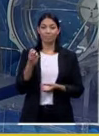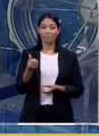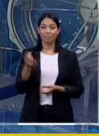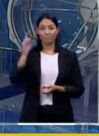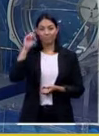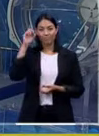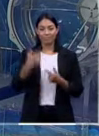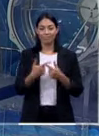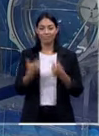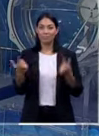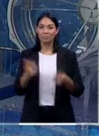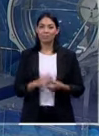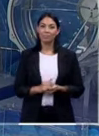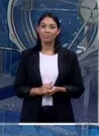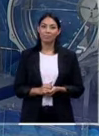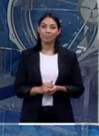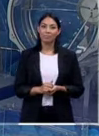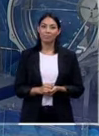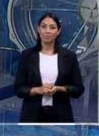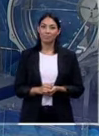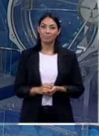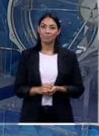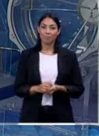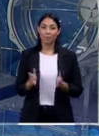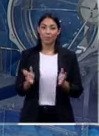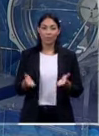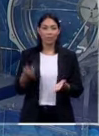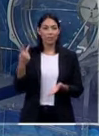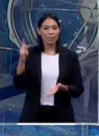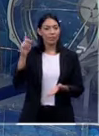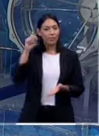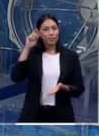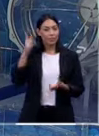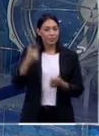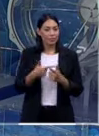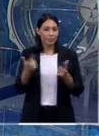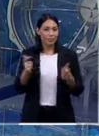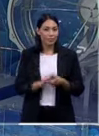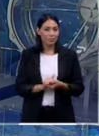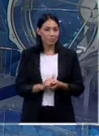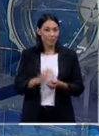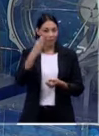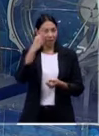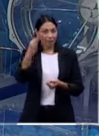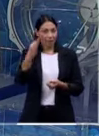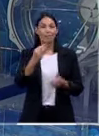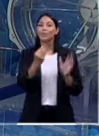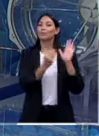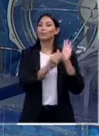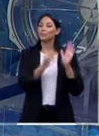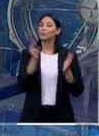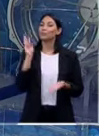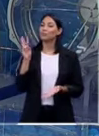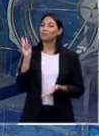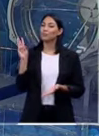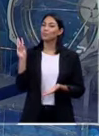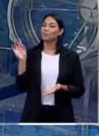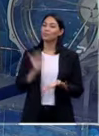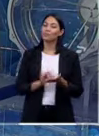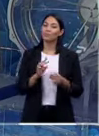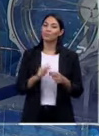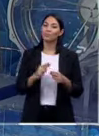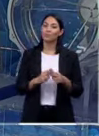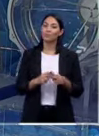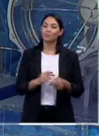dia de sorte dessa noite. E aí, será que hoje foi o seu dia da sorte? Então fique atento ao site da Caixa, que dentro